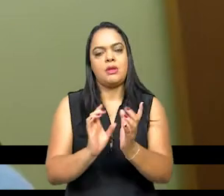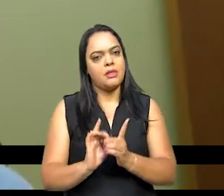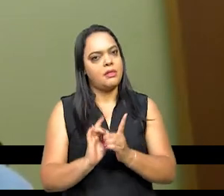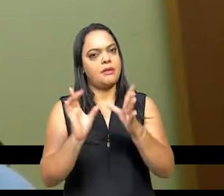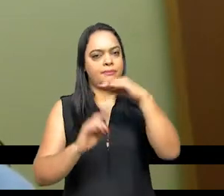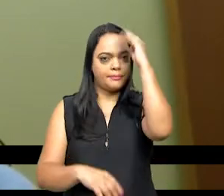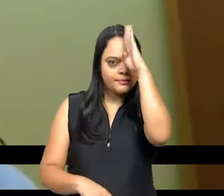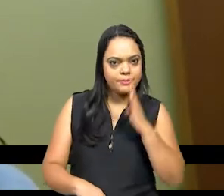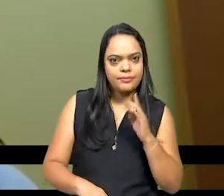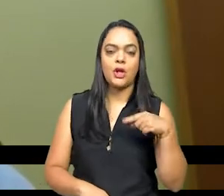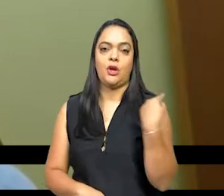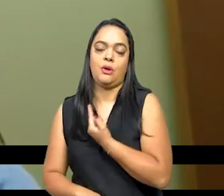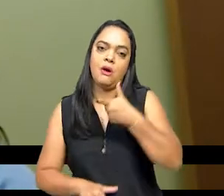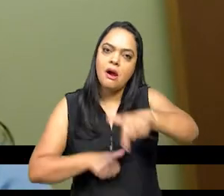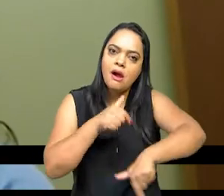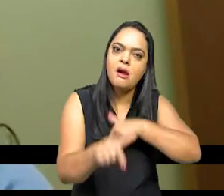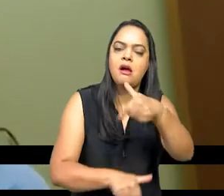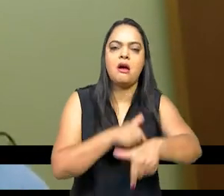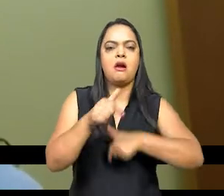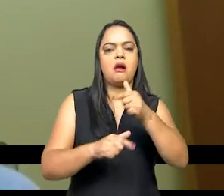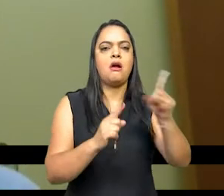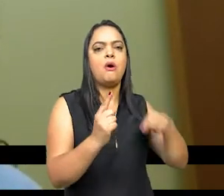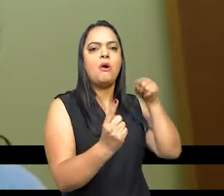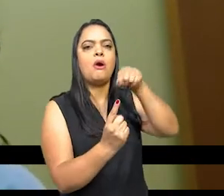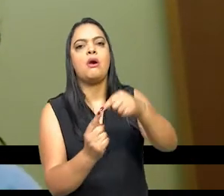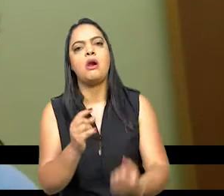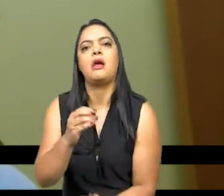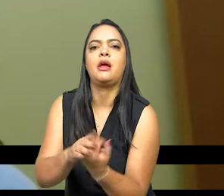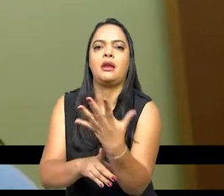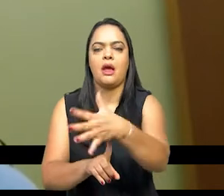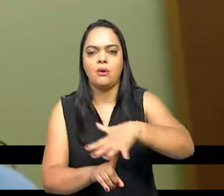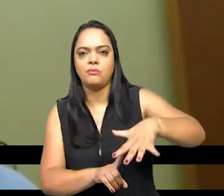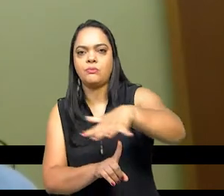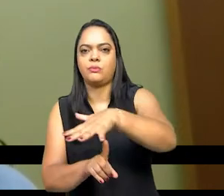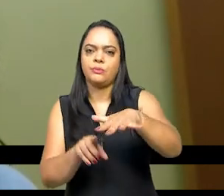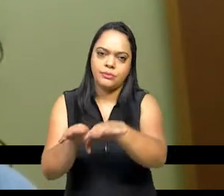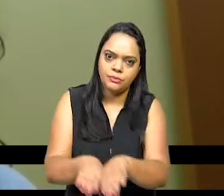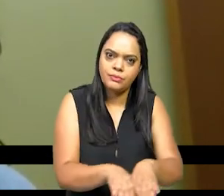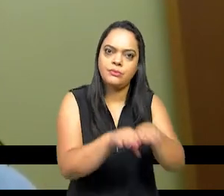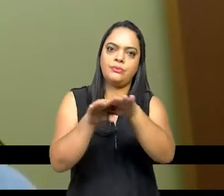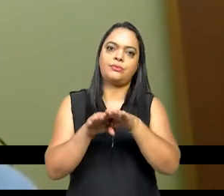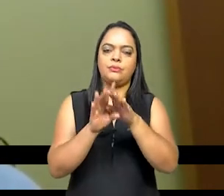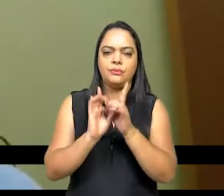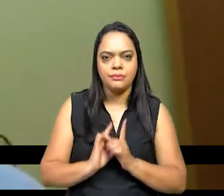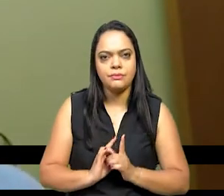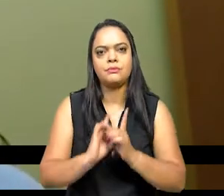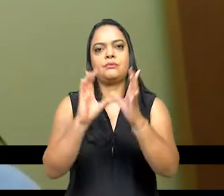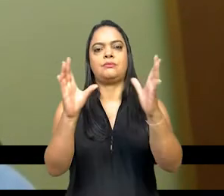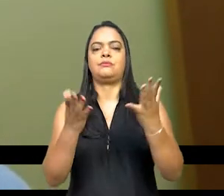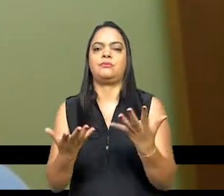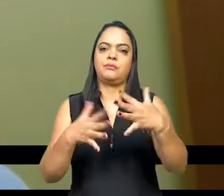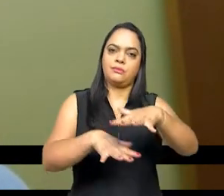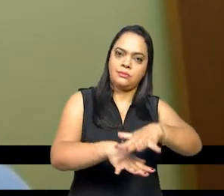Brasil. Nossas ações visam a construção de uma sociedade igualitária,